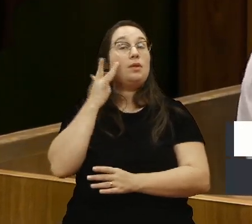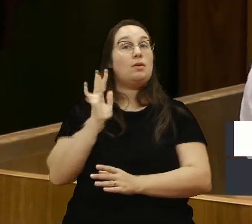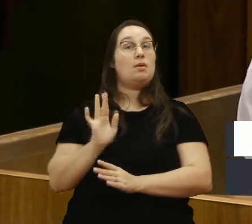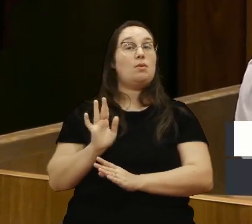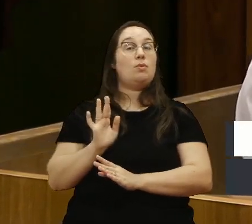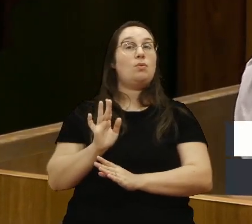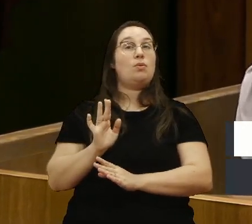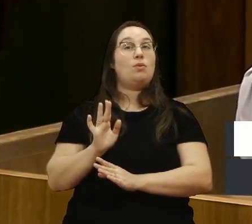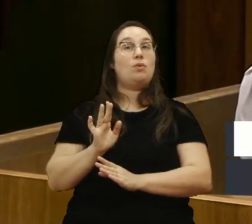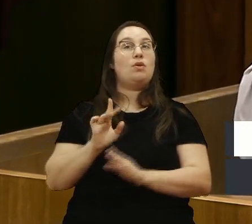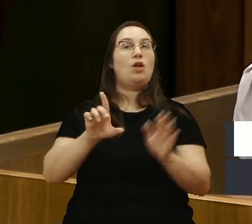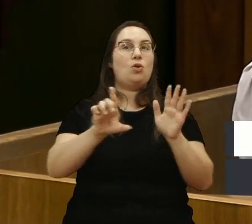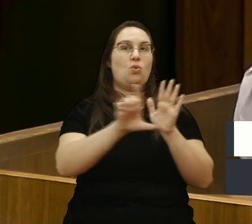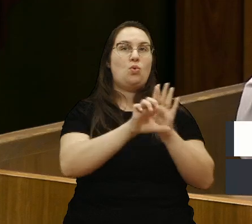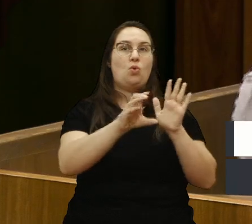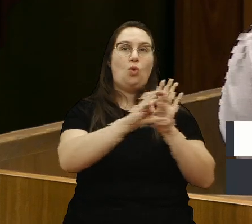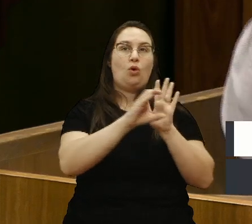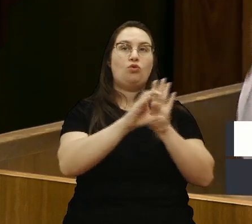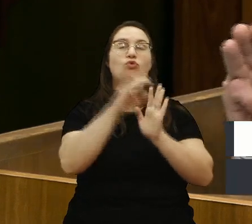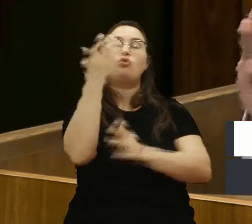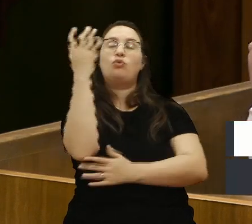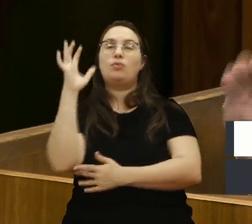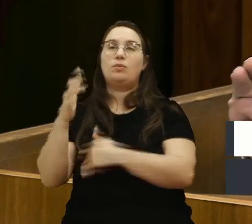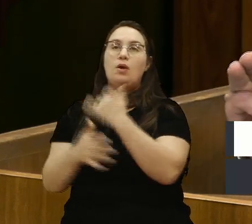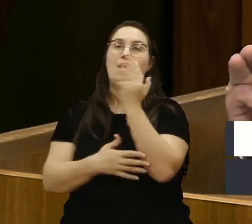no Código Florestal esse percentual, que